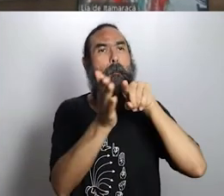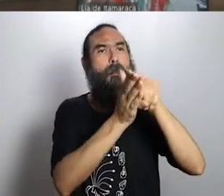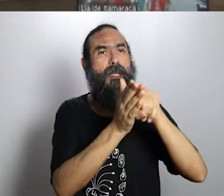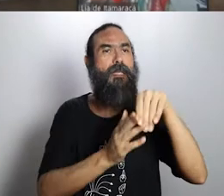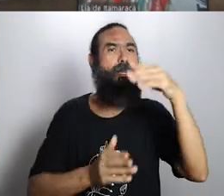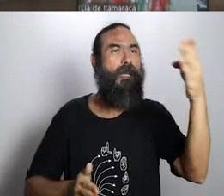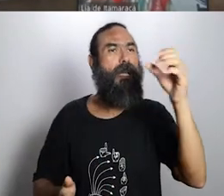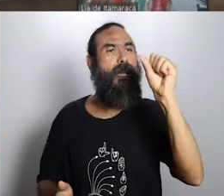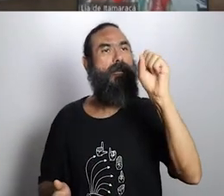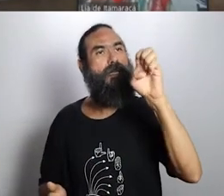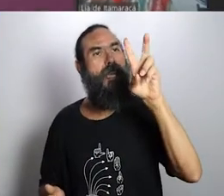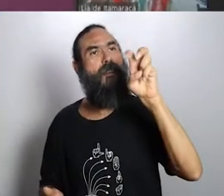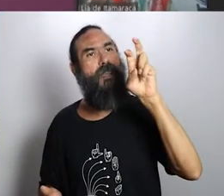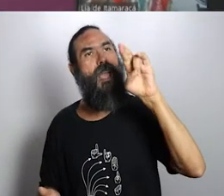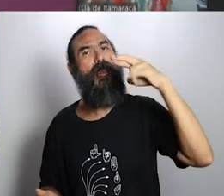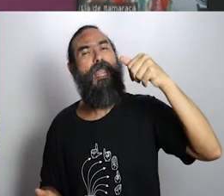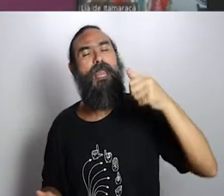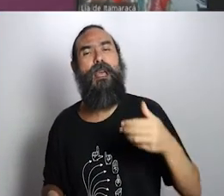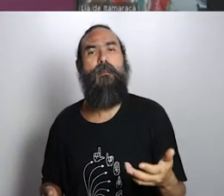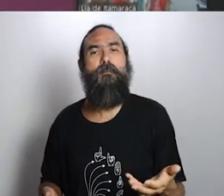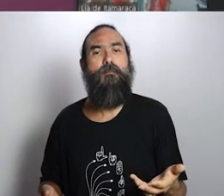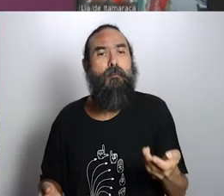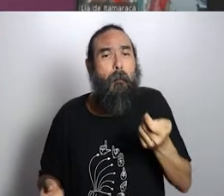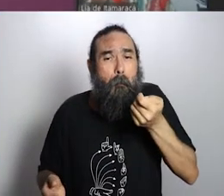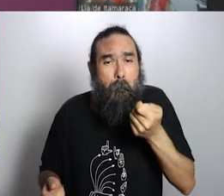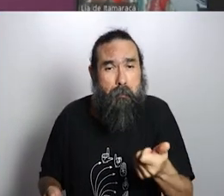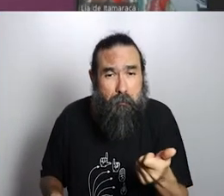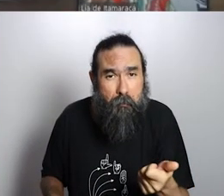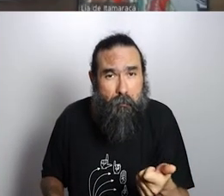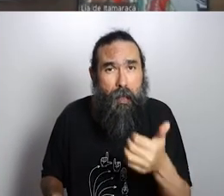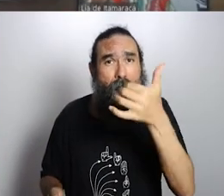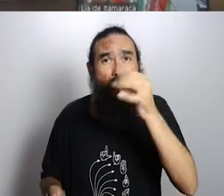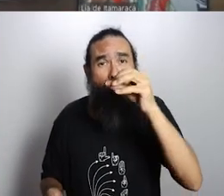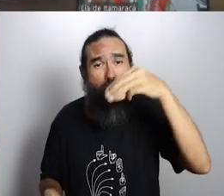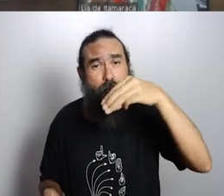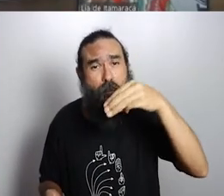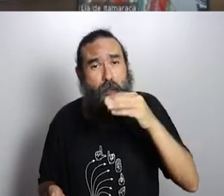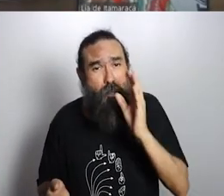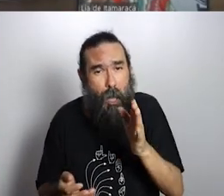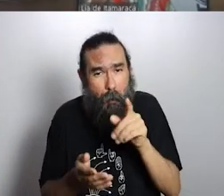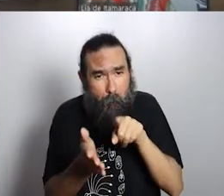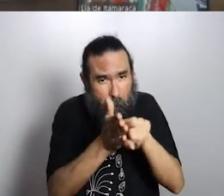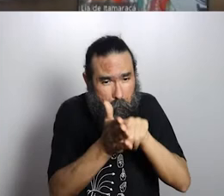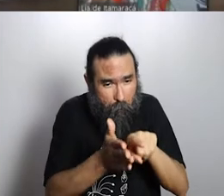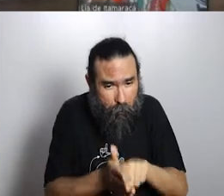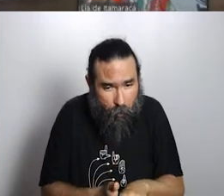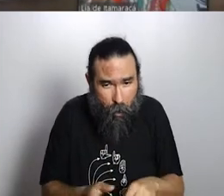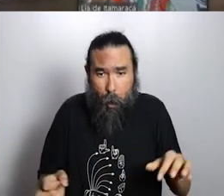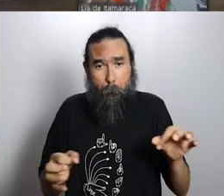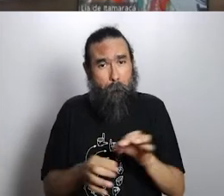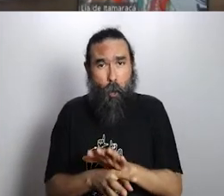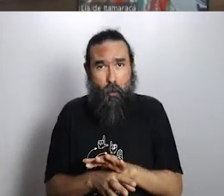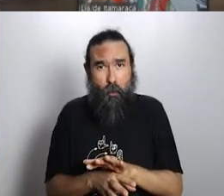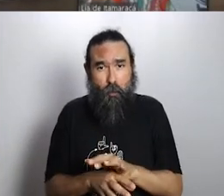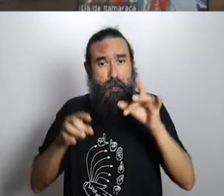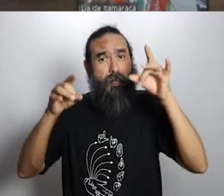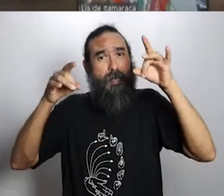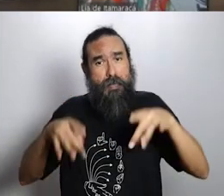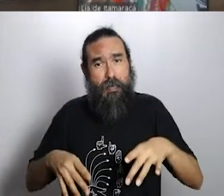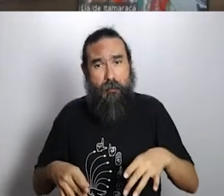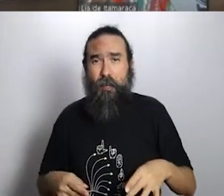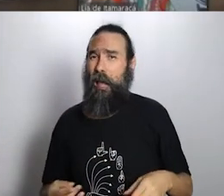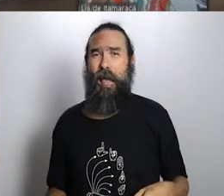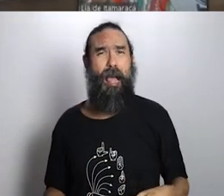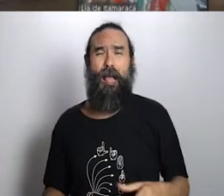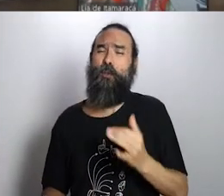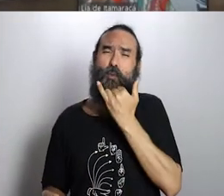etc. 10 minutos de conversa, talvez menos, num lugar de barulho. Não, Ave Maria, eu estou gravando aqui no meu celular. Ele não